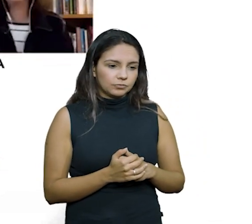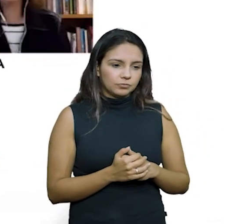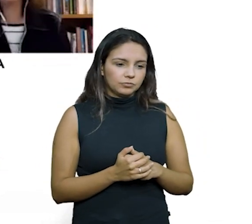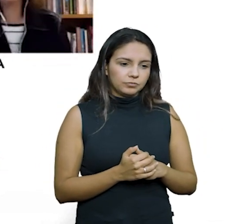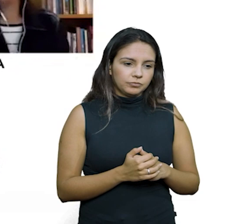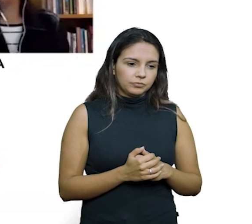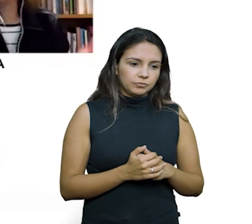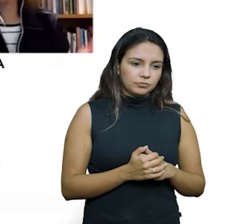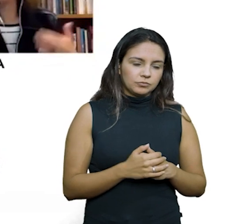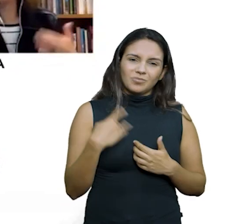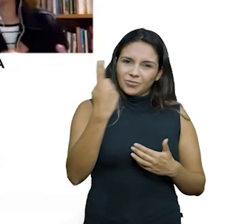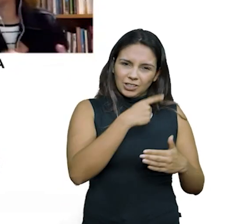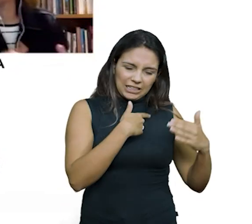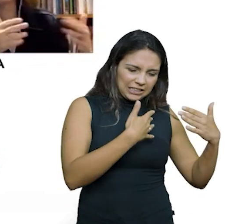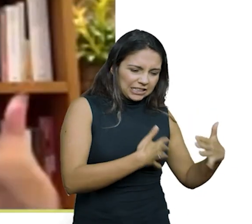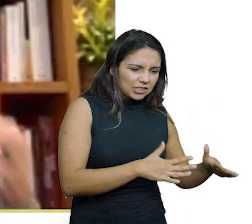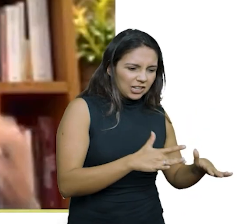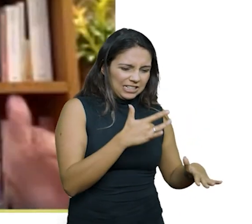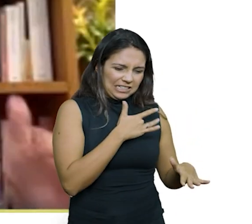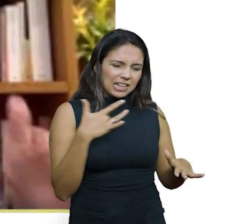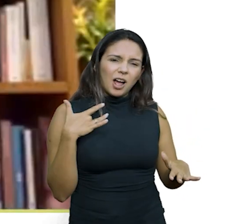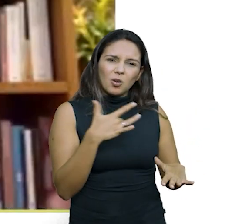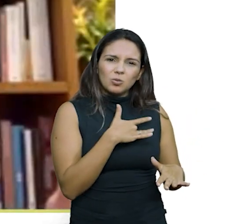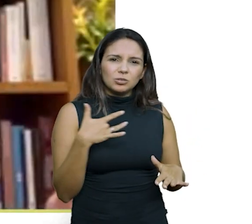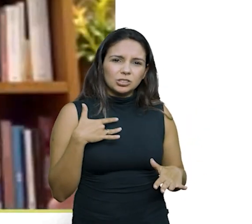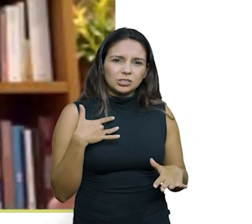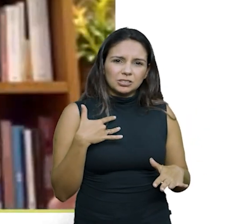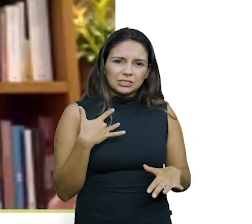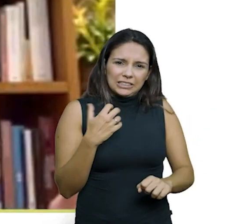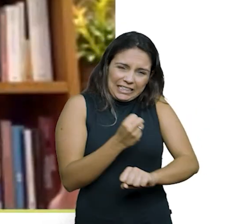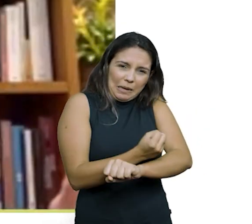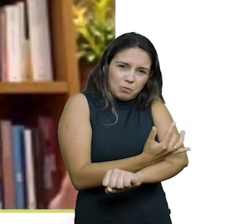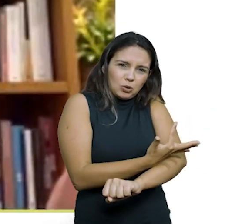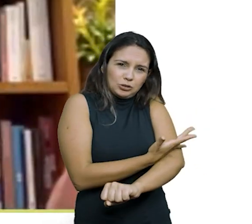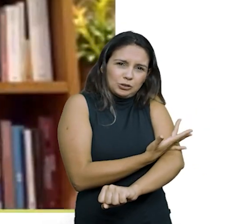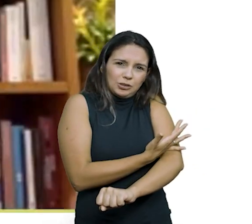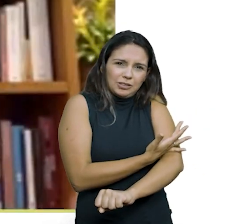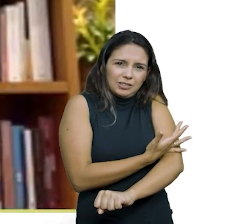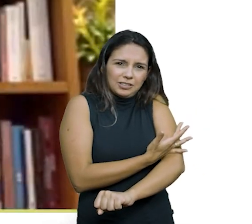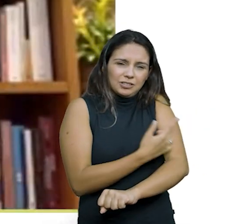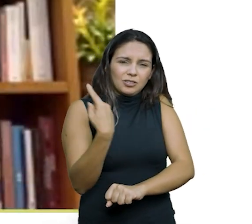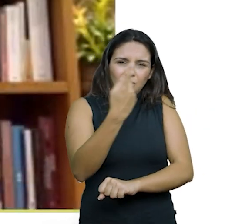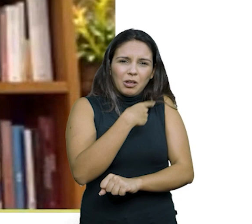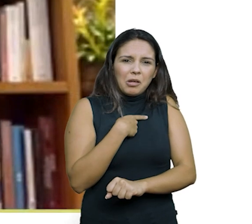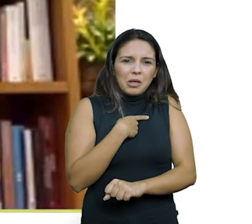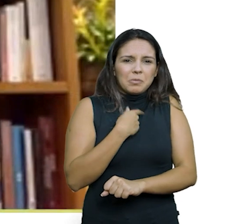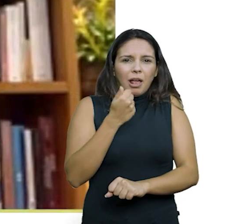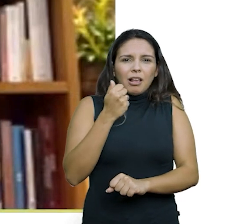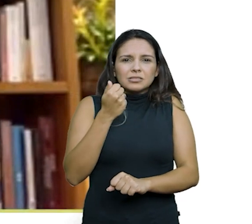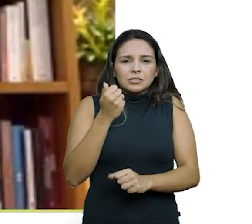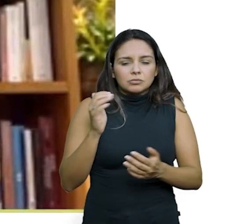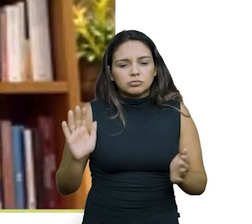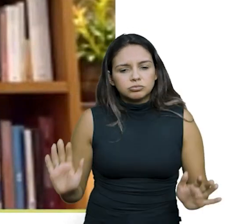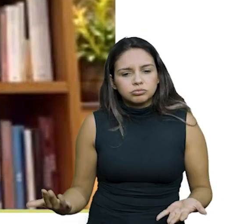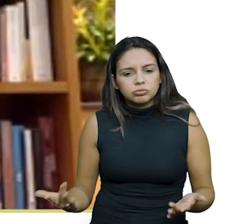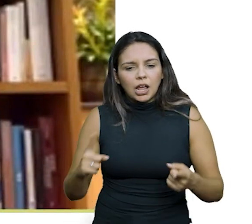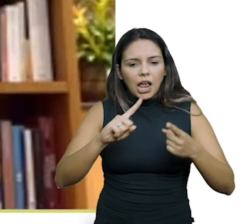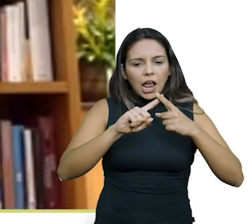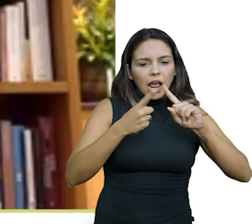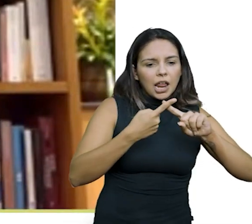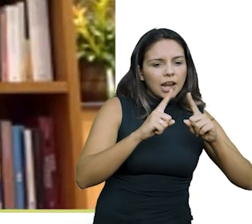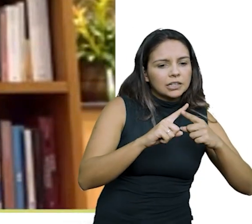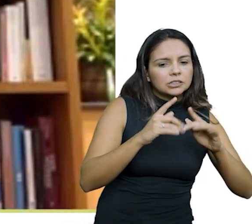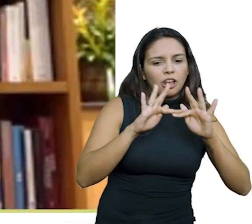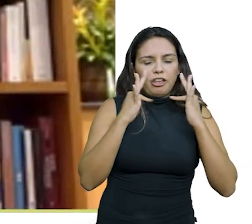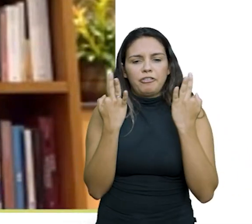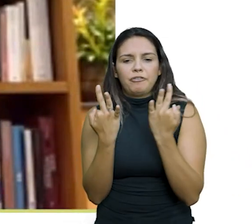a gente foi deixando a saúde emocional de lado, parando de investir na qualidade dos relacionamentos